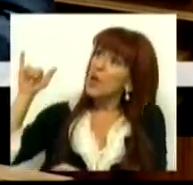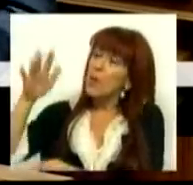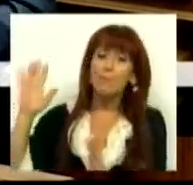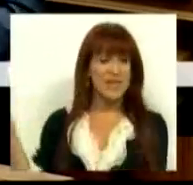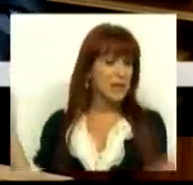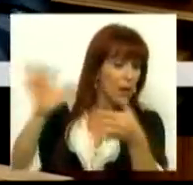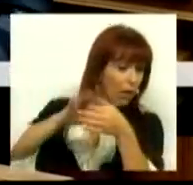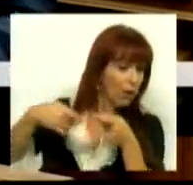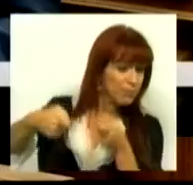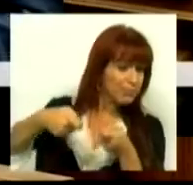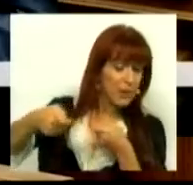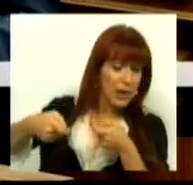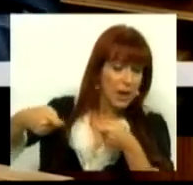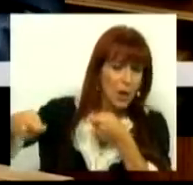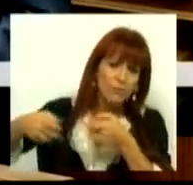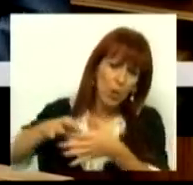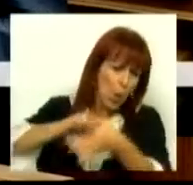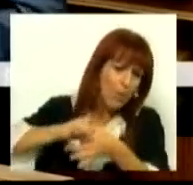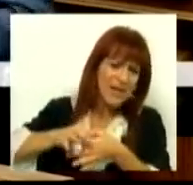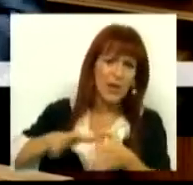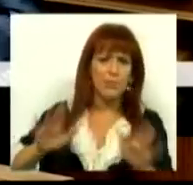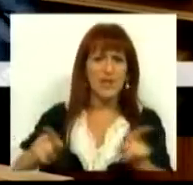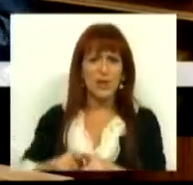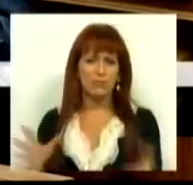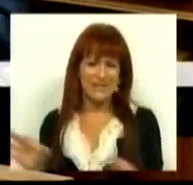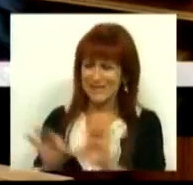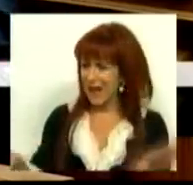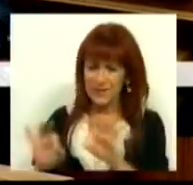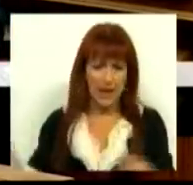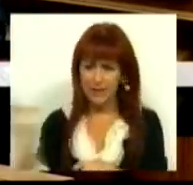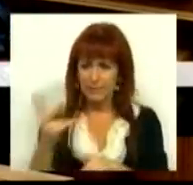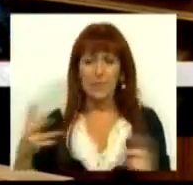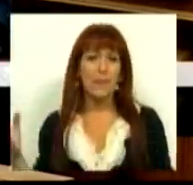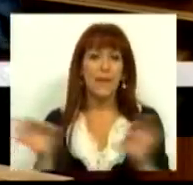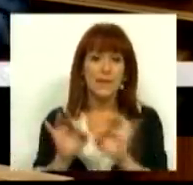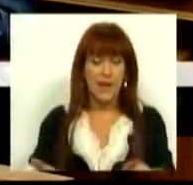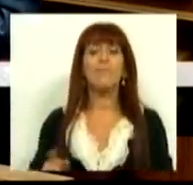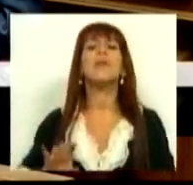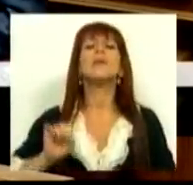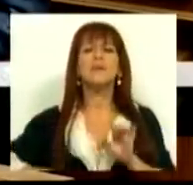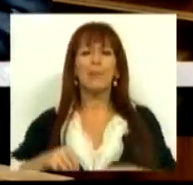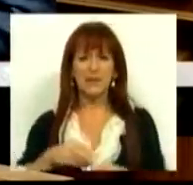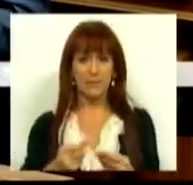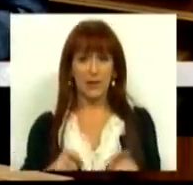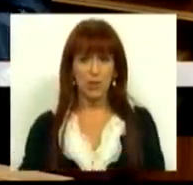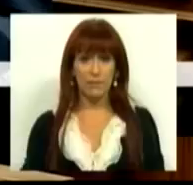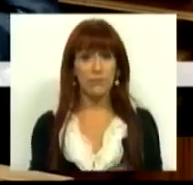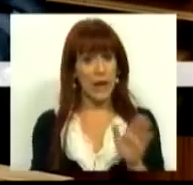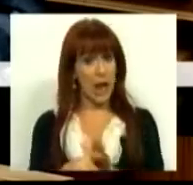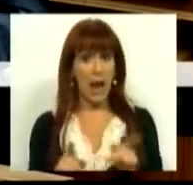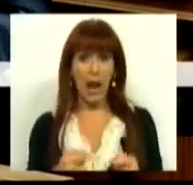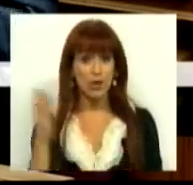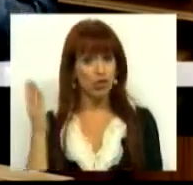ter uma colaboração e tem que ter uma convergência. O que é que acontece nesta matéria? Está na